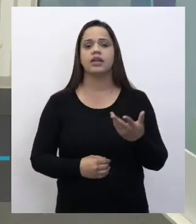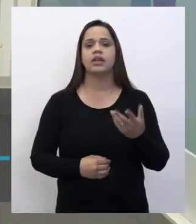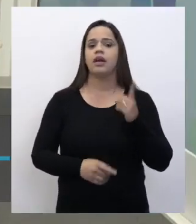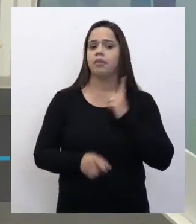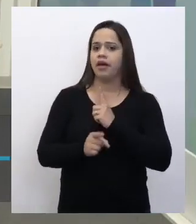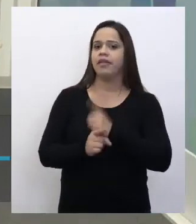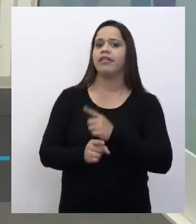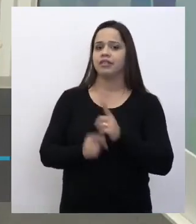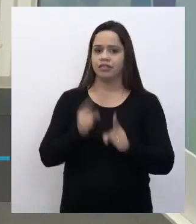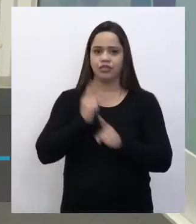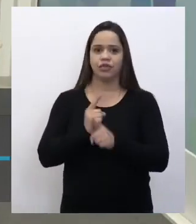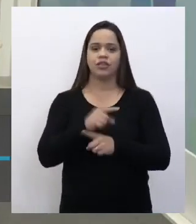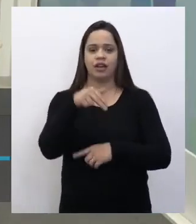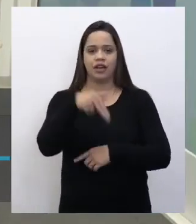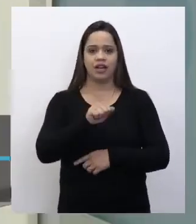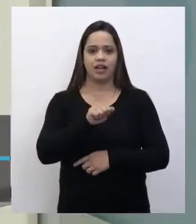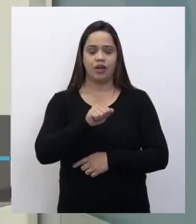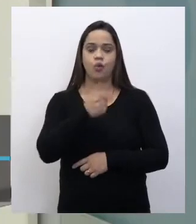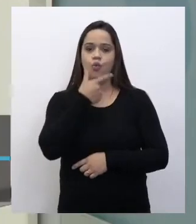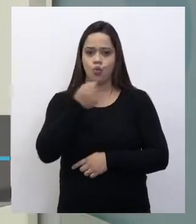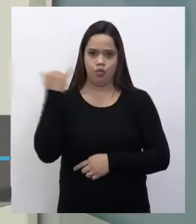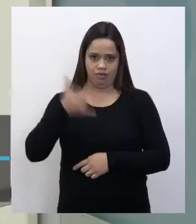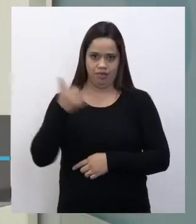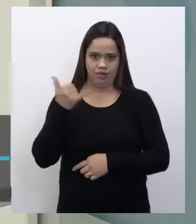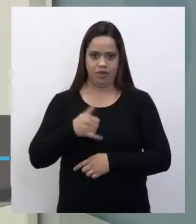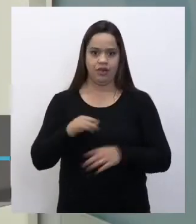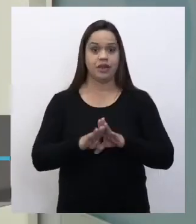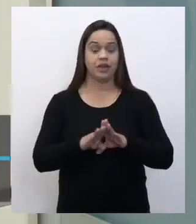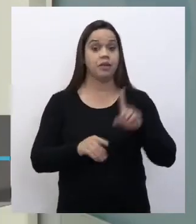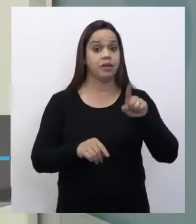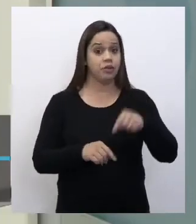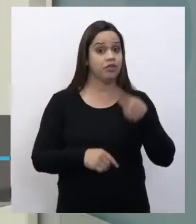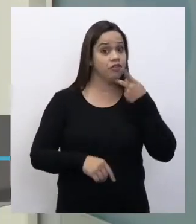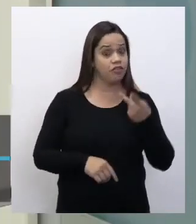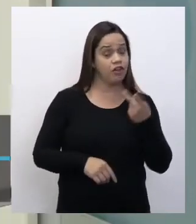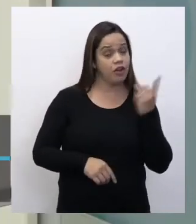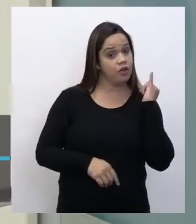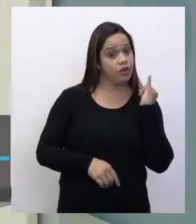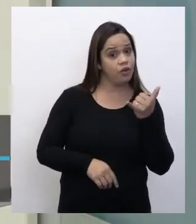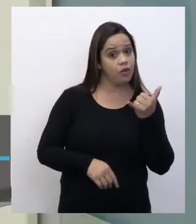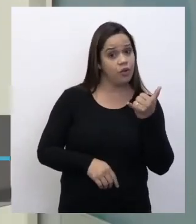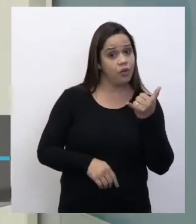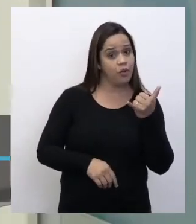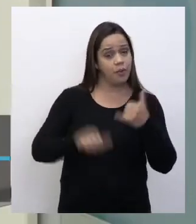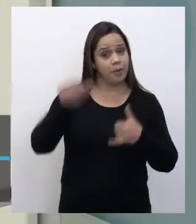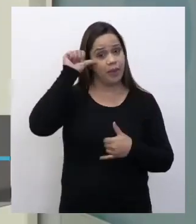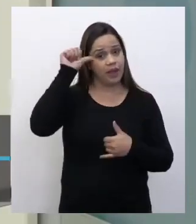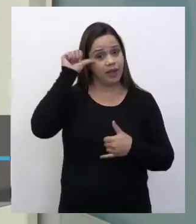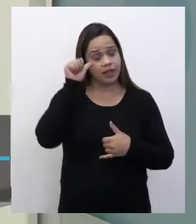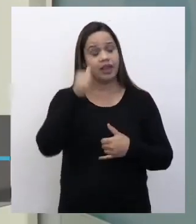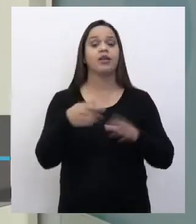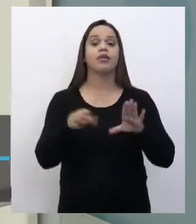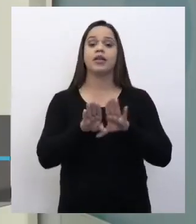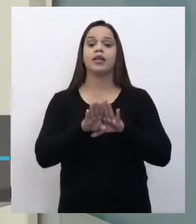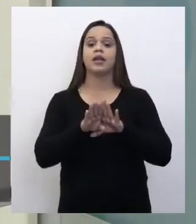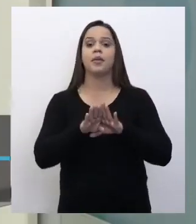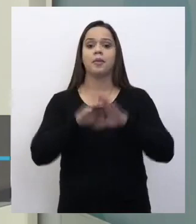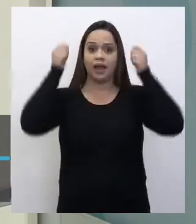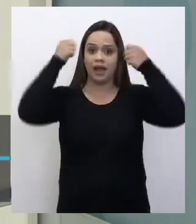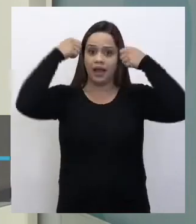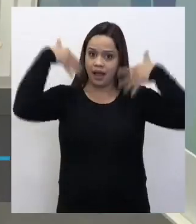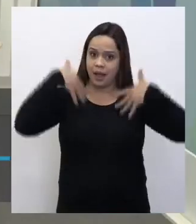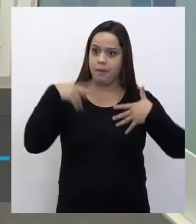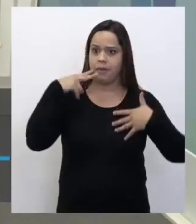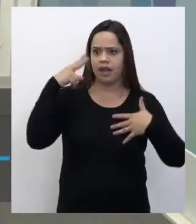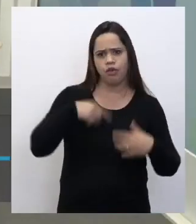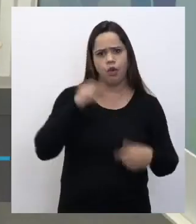localizar o narrador. A Laura também tinha colocado, disse Pedrinho, contestou Emília, ela foi marcando todas as vezes que vinha